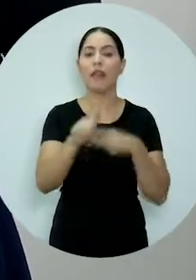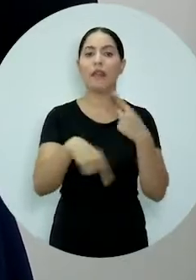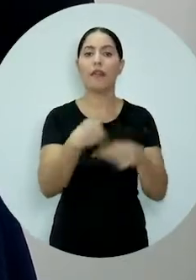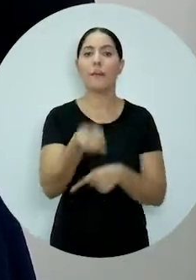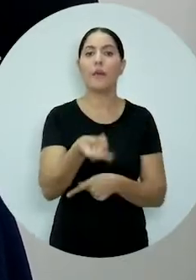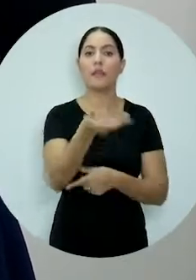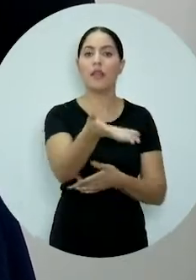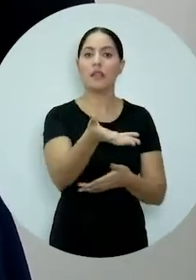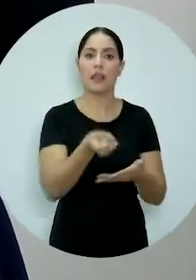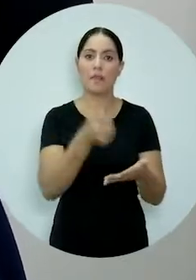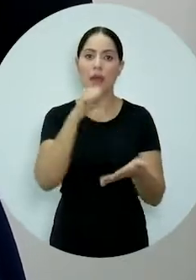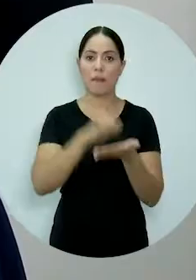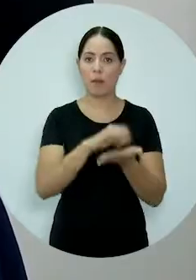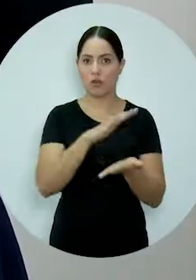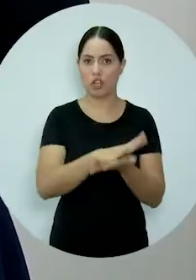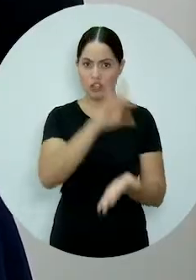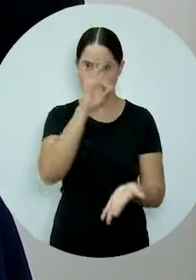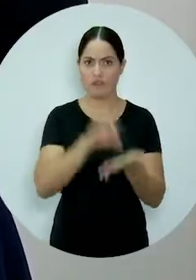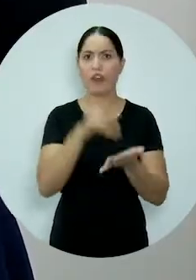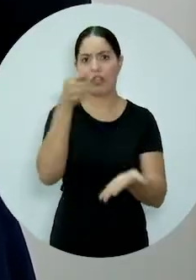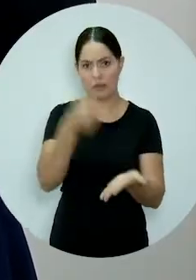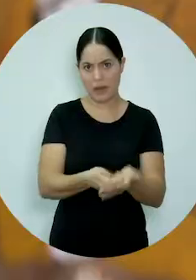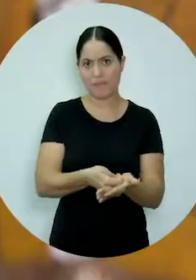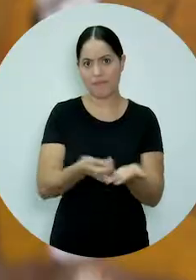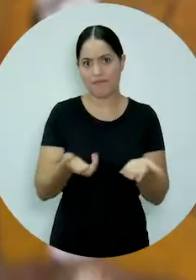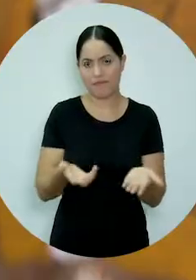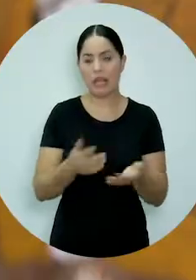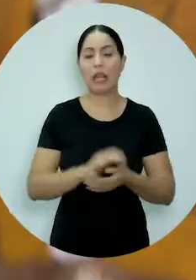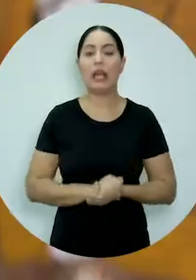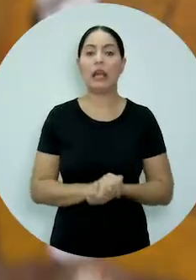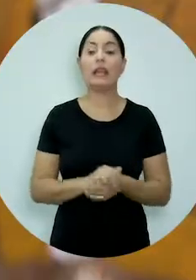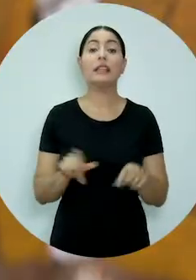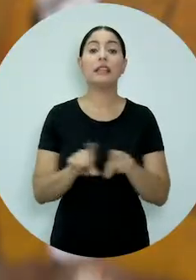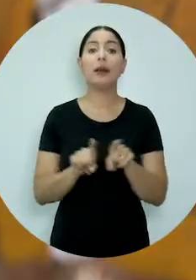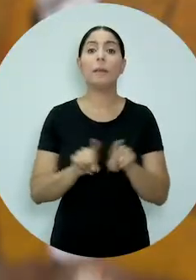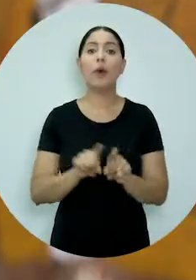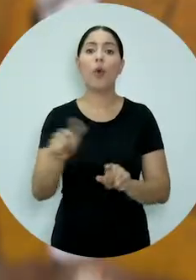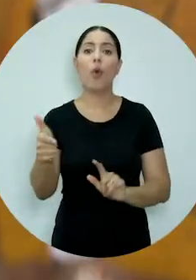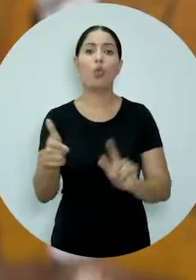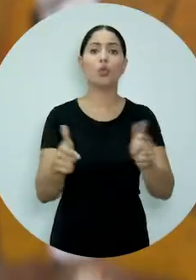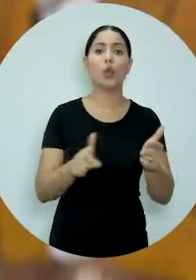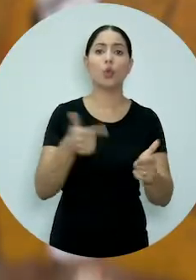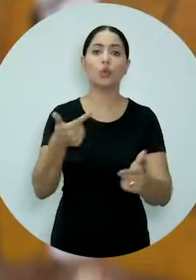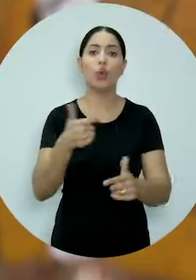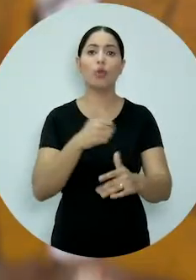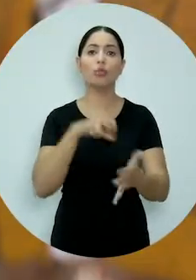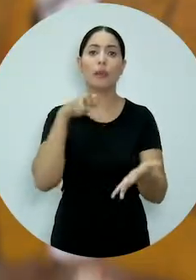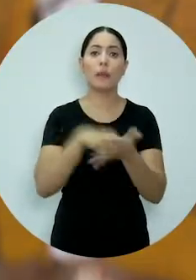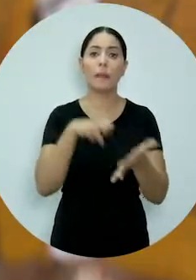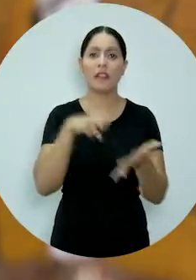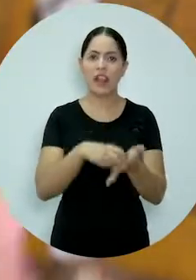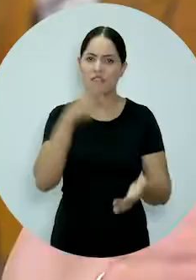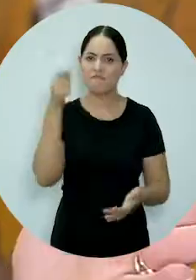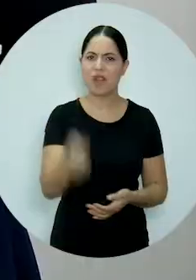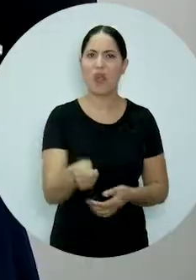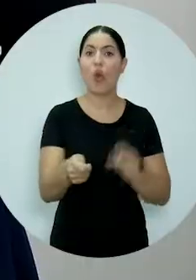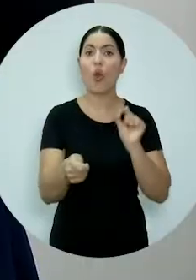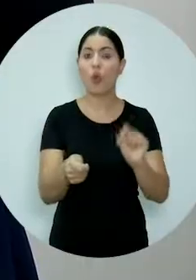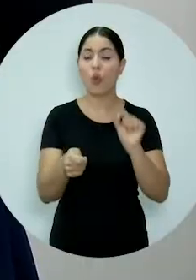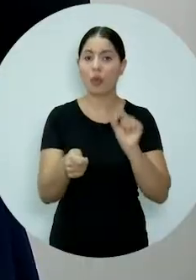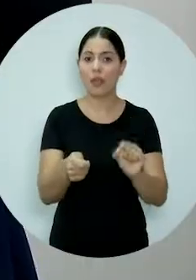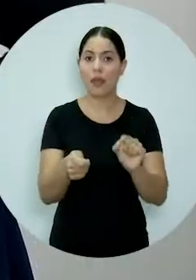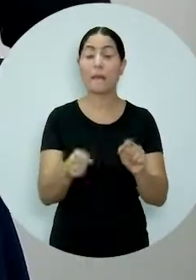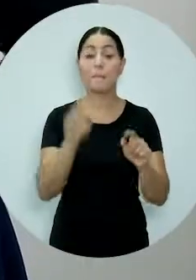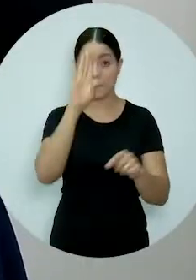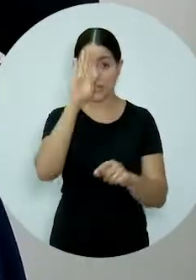para receber essa multa que foi aplicada. E também outros tipos de penalidades e,